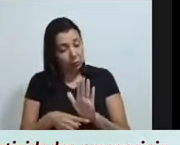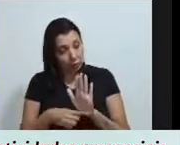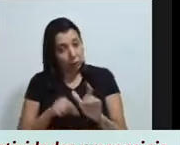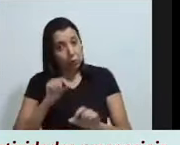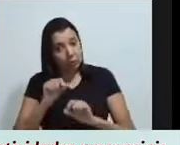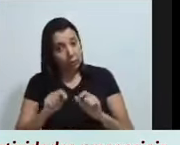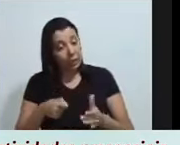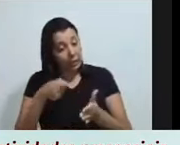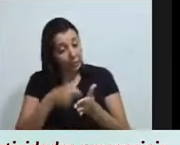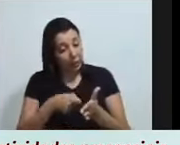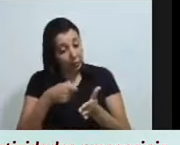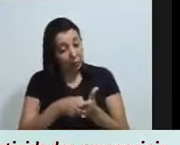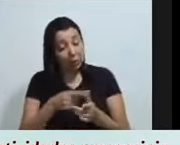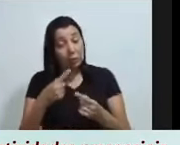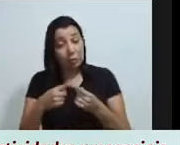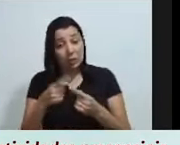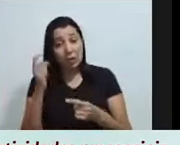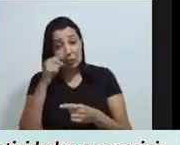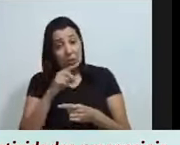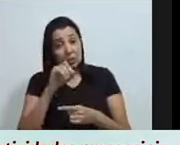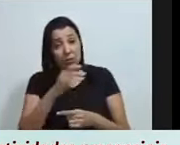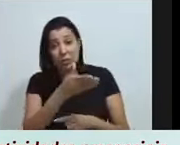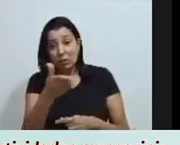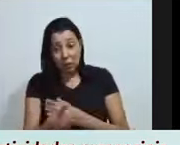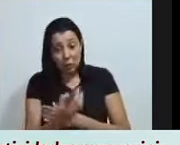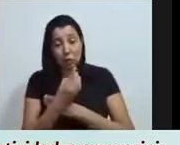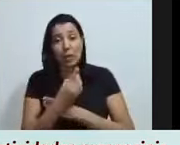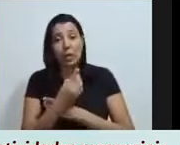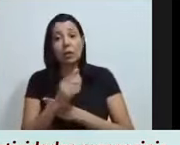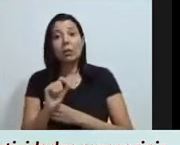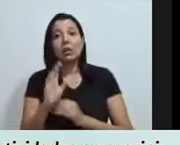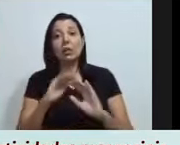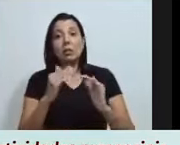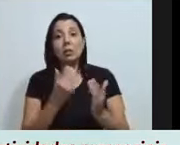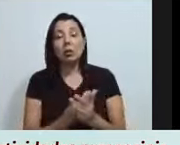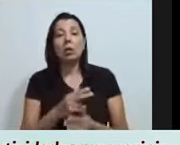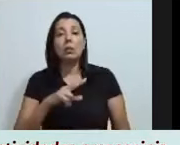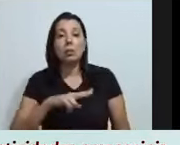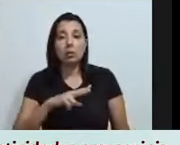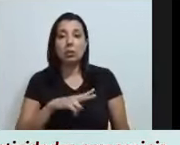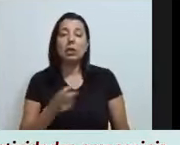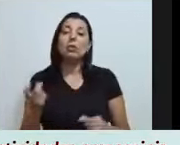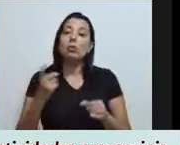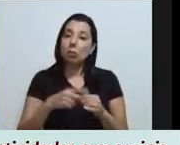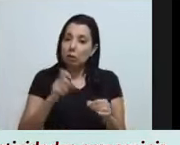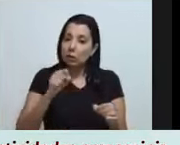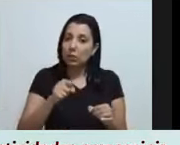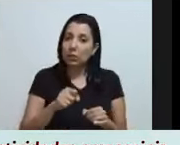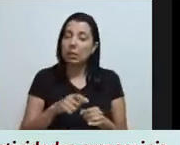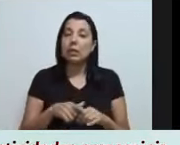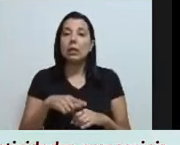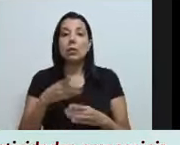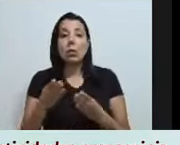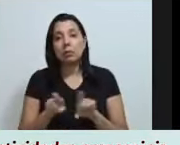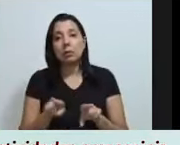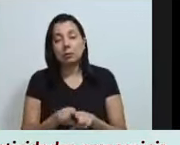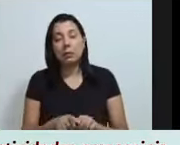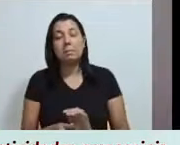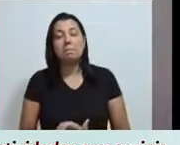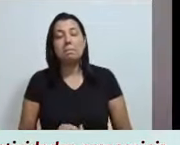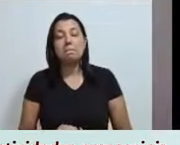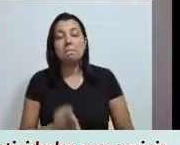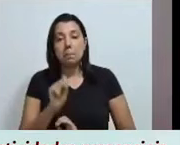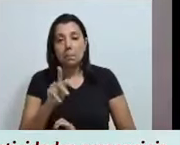não é fácil, e se vocês não ajudarem a gente, a escola particular vai voltar, e eles vão usar como parâmetro para voltar à rede pública.